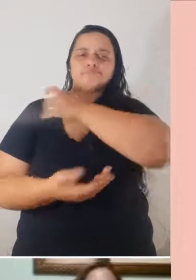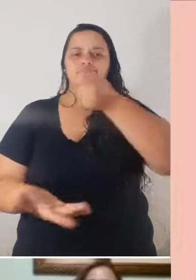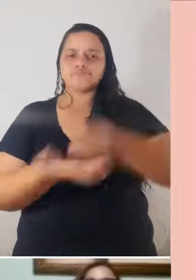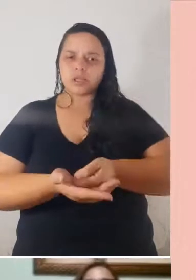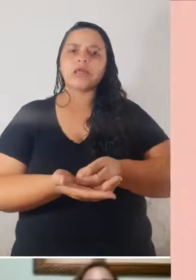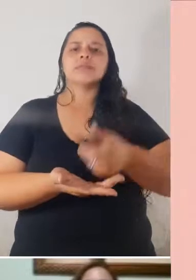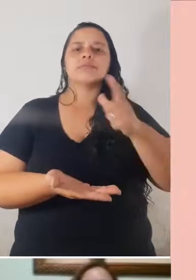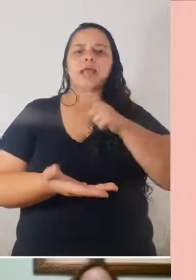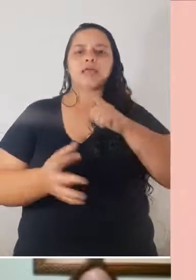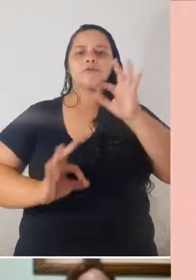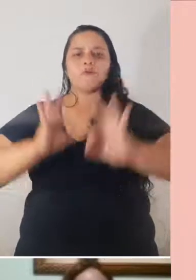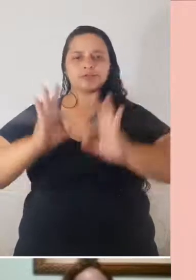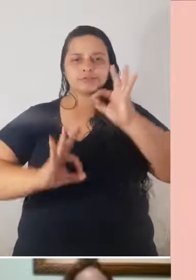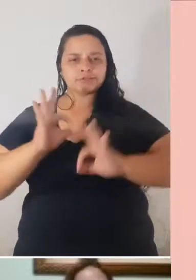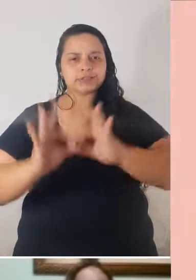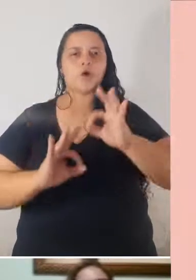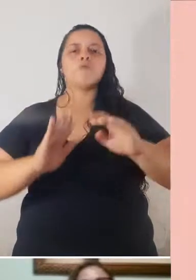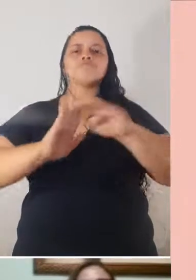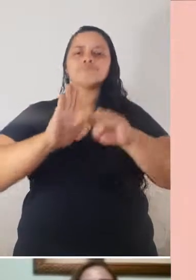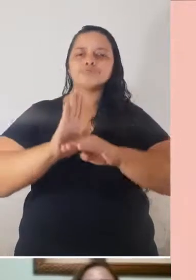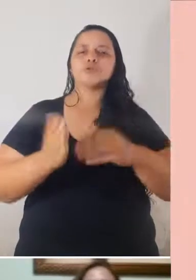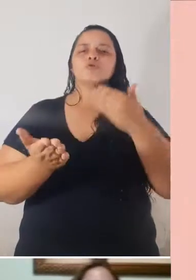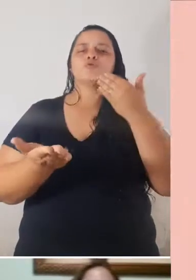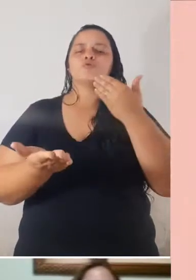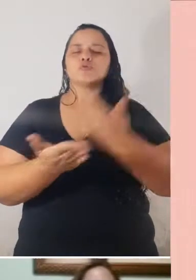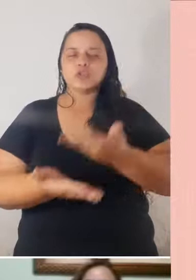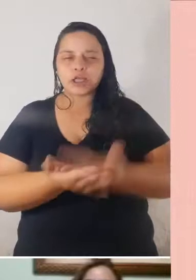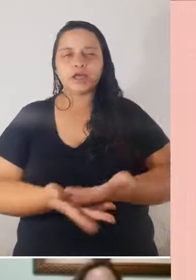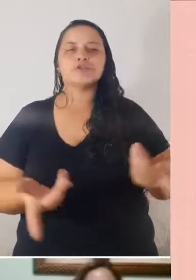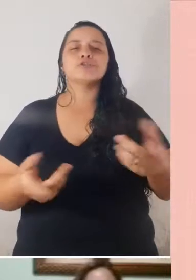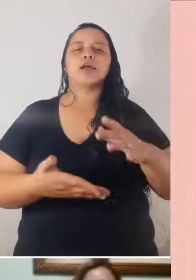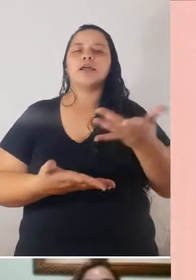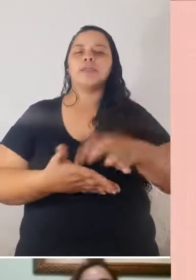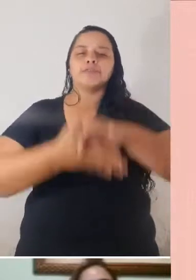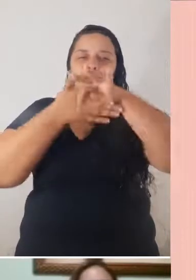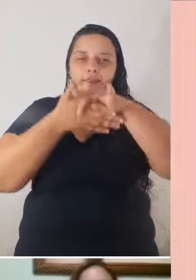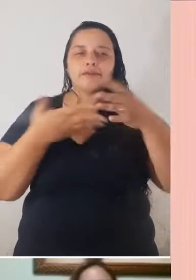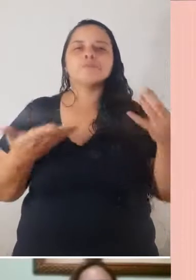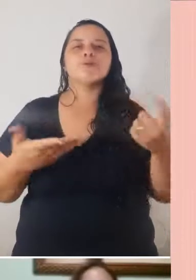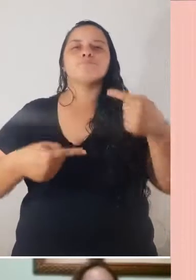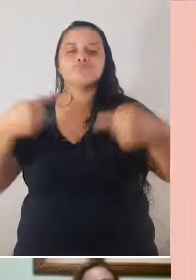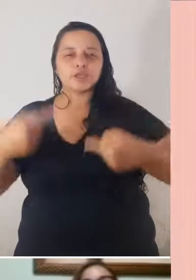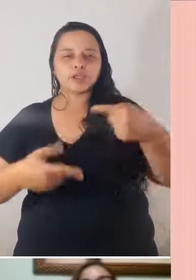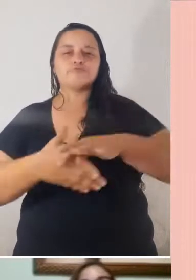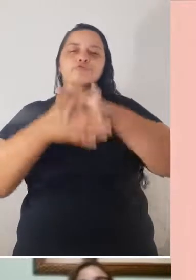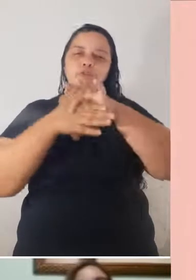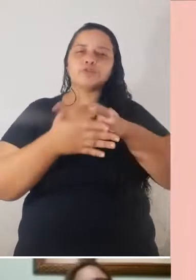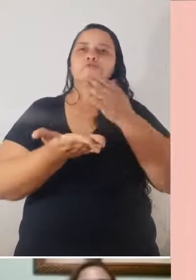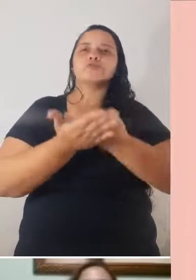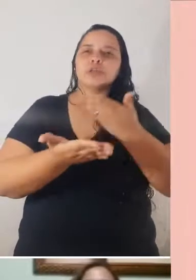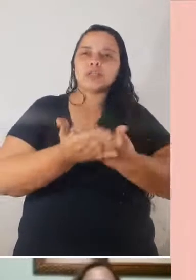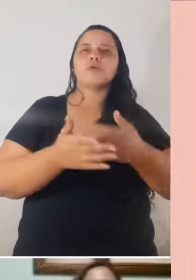ao autoritarismo organizada por lideranças estudantis, intelectuais e lideranças políticas. Em 1945,